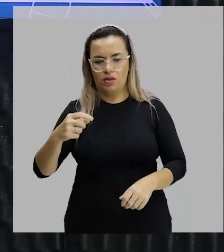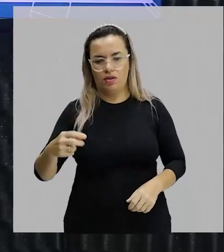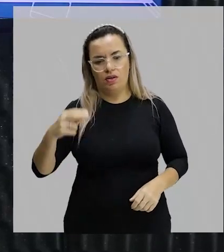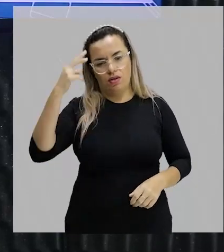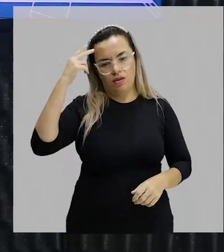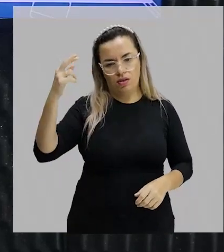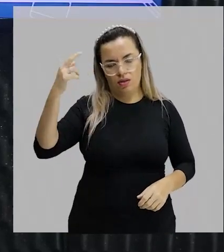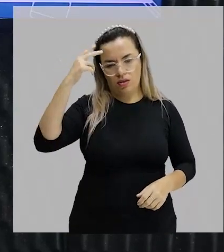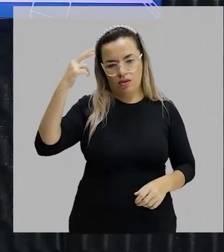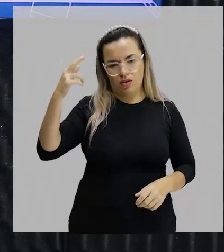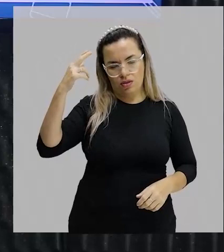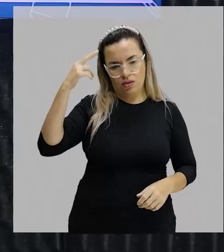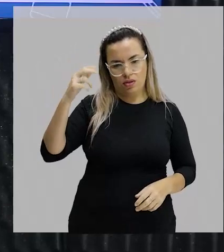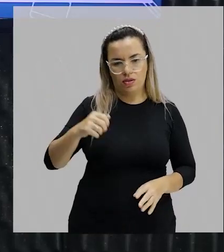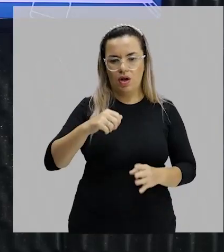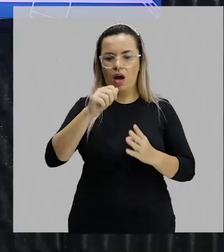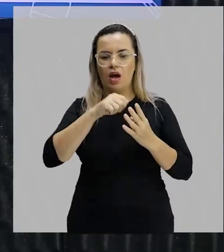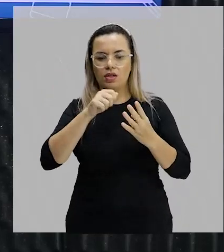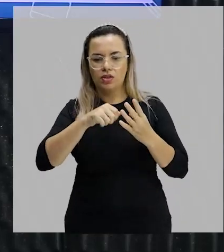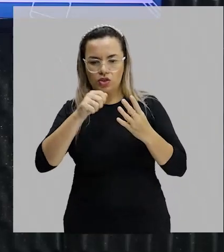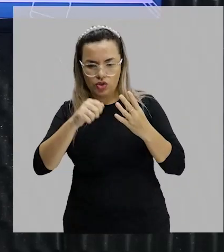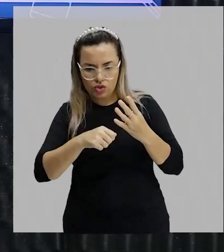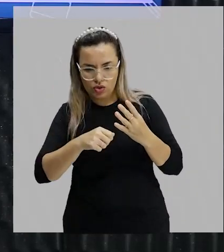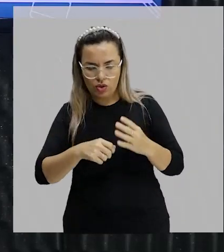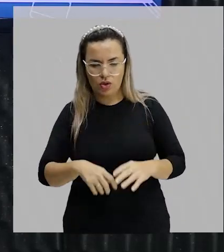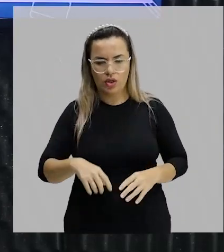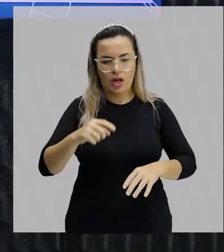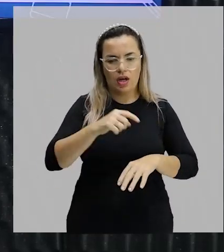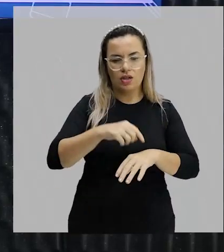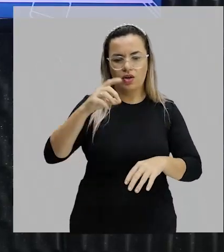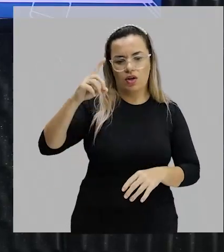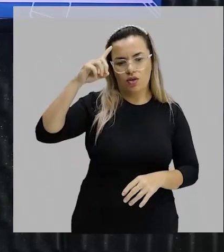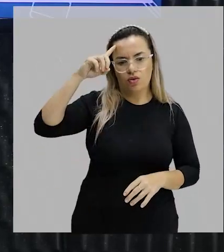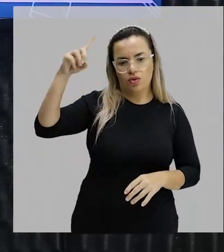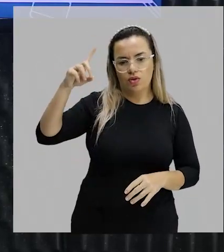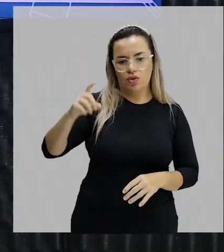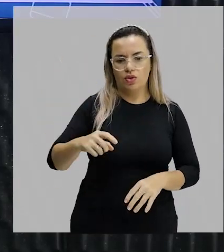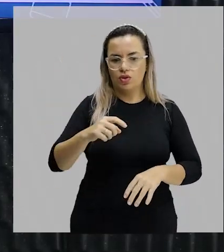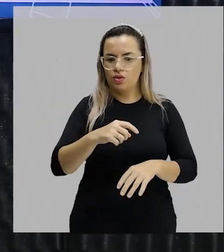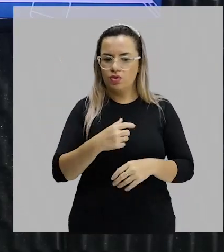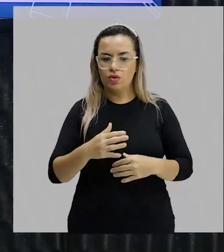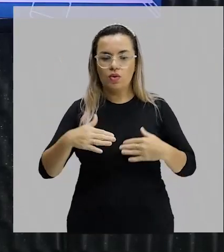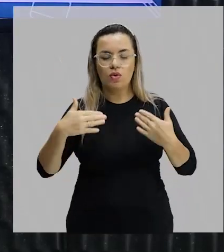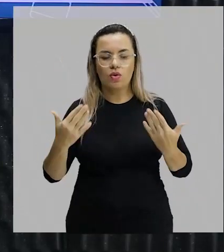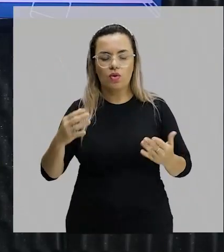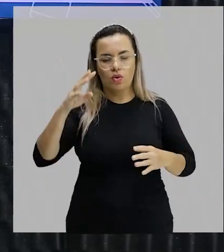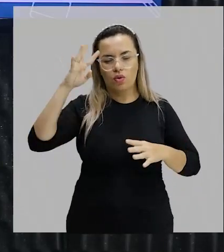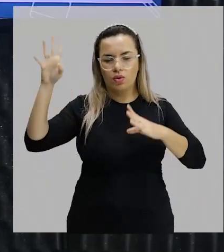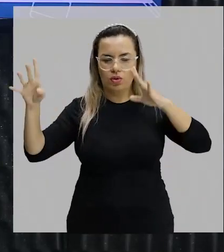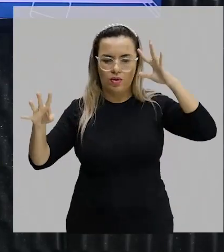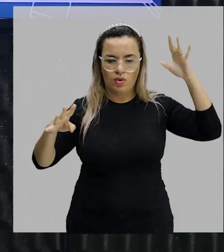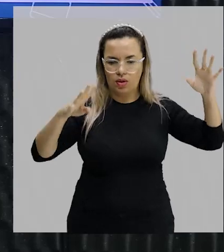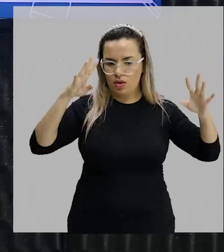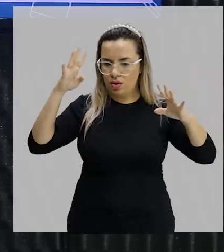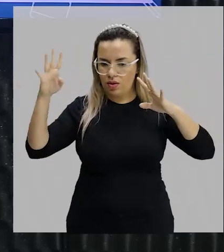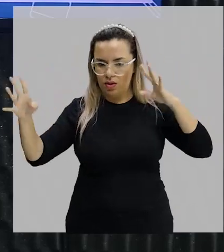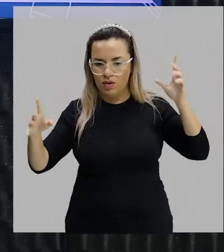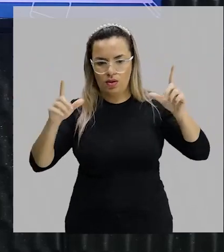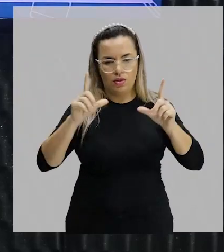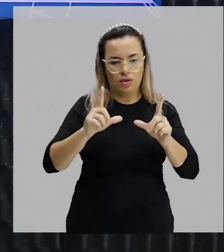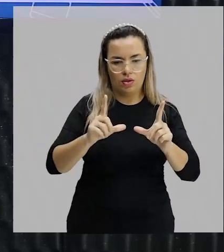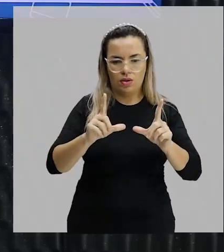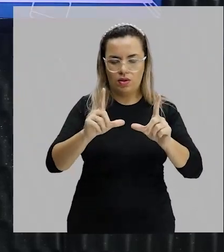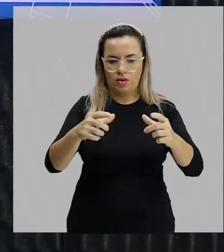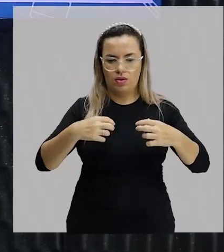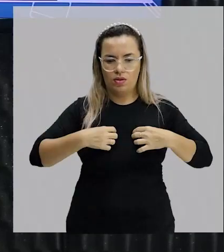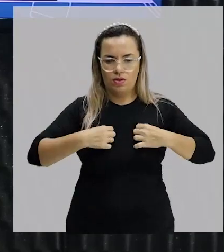ali com a luz, facilita bastante. Há casos em que o cenário está na performance do ator, no ruído, na